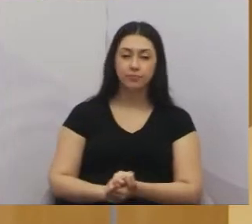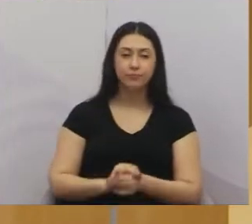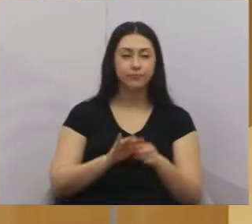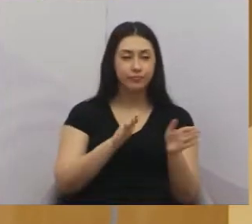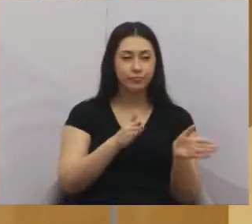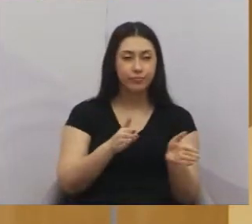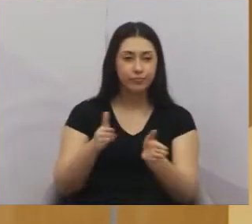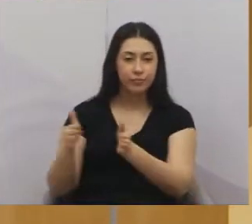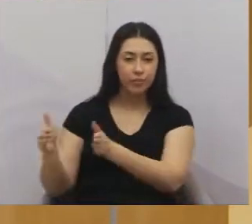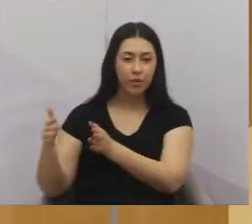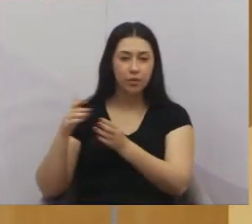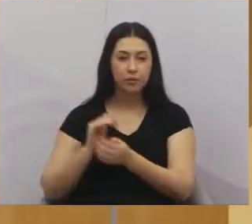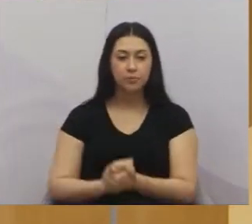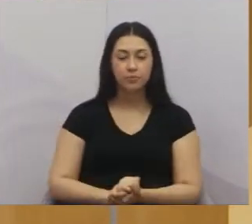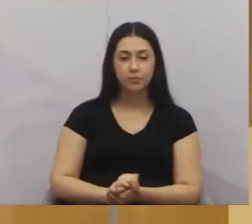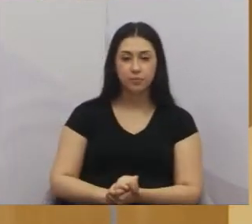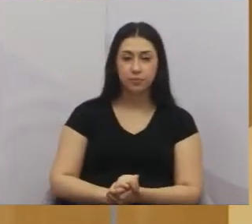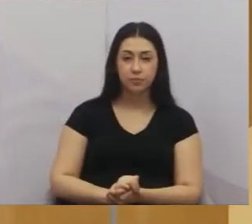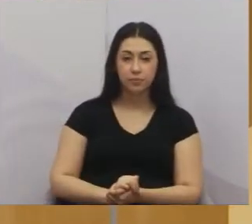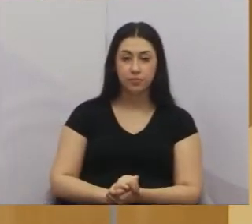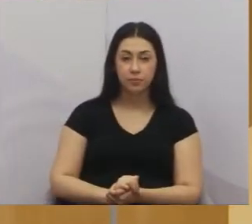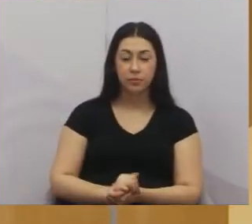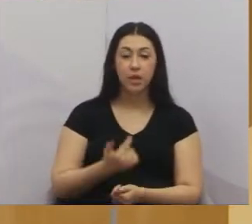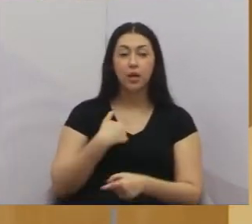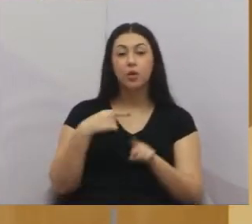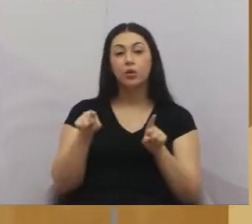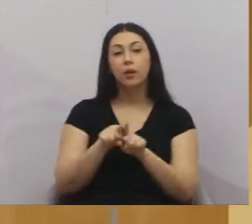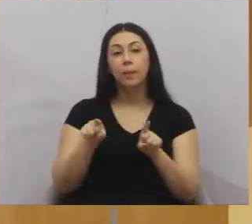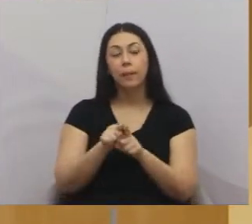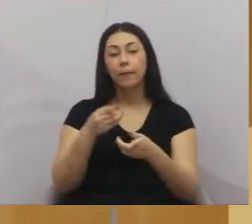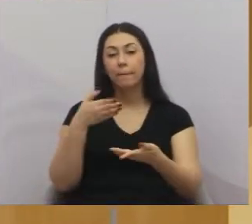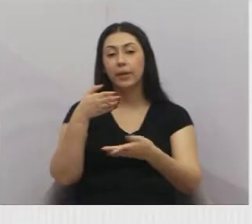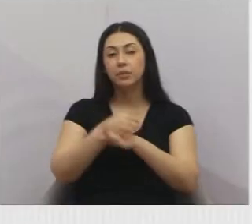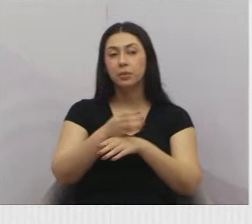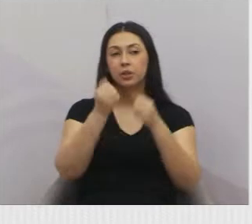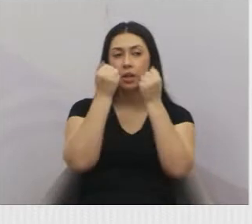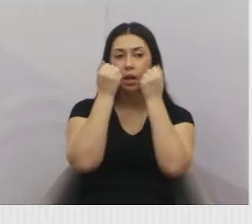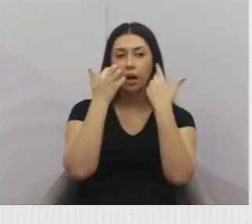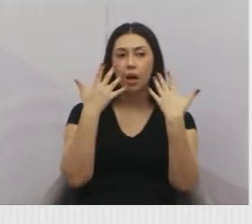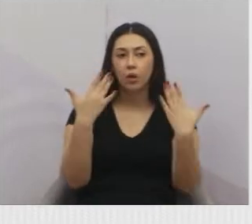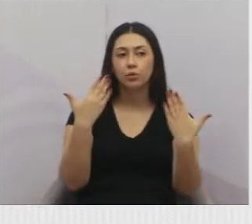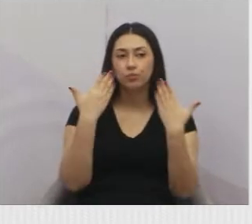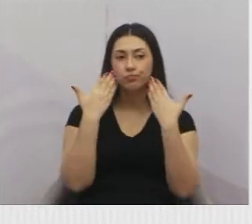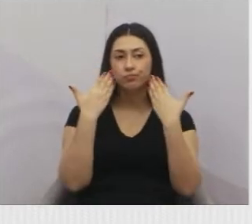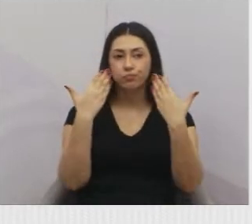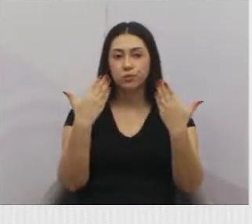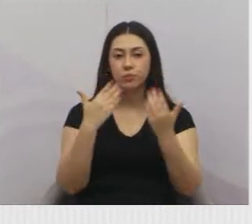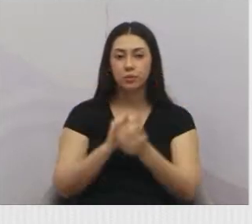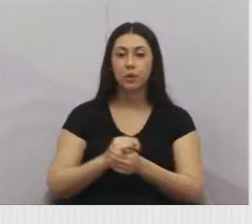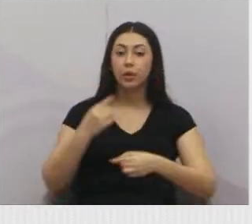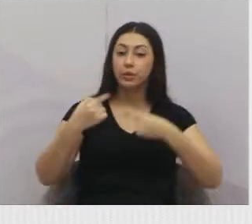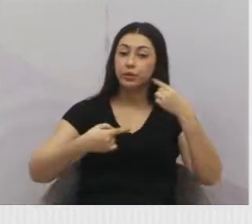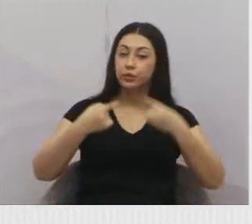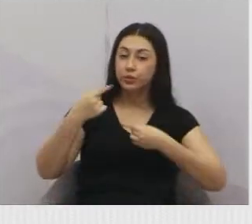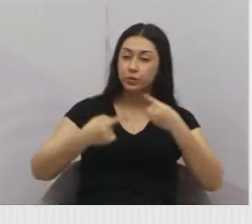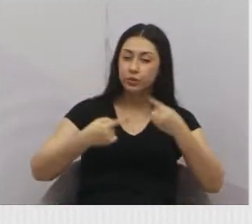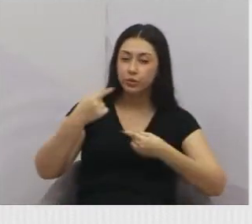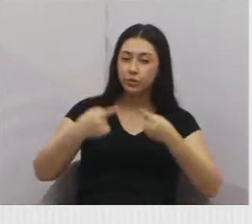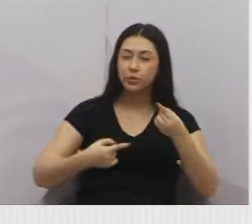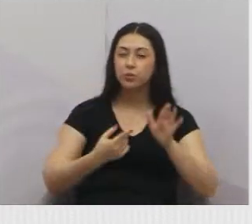Mudando um pouco de assunto, eu estive na audiência pública que discutiu sobre uma das